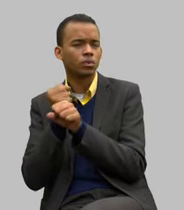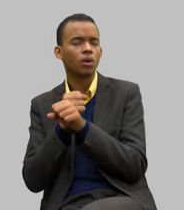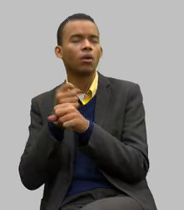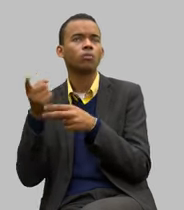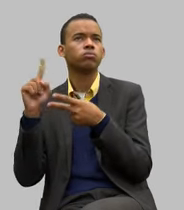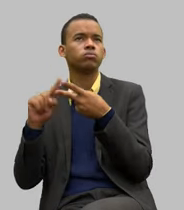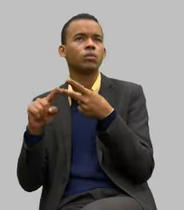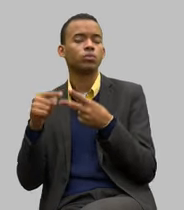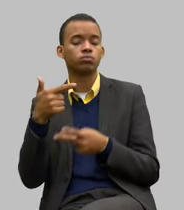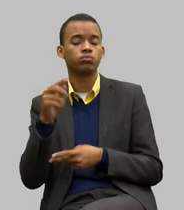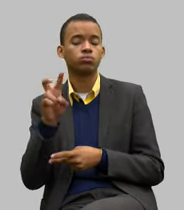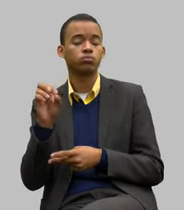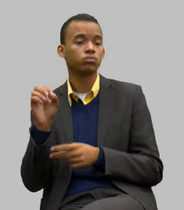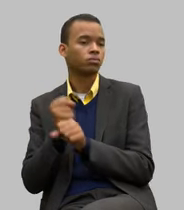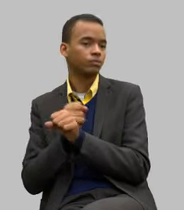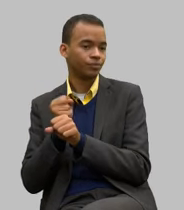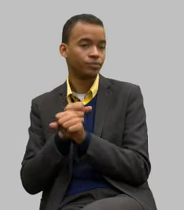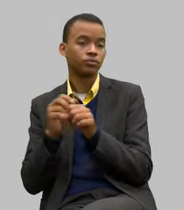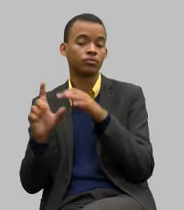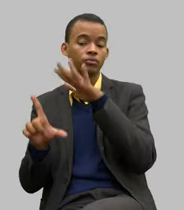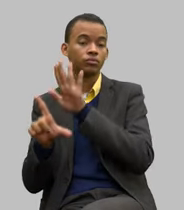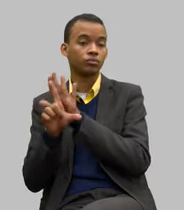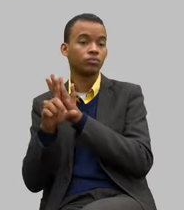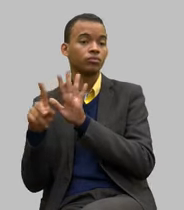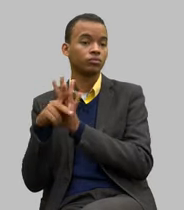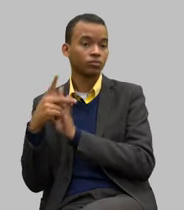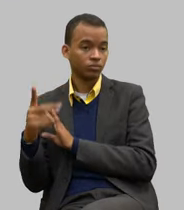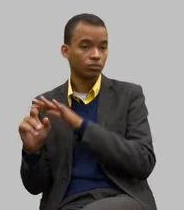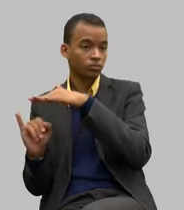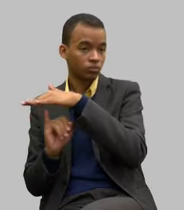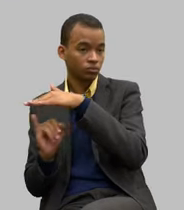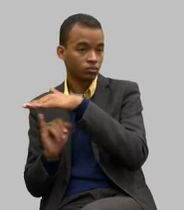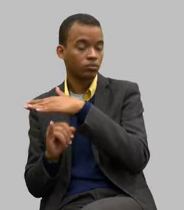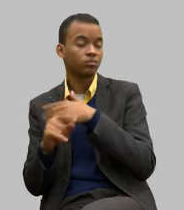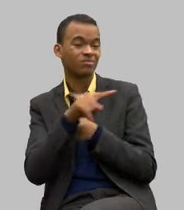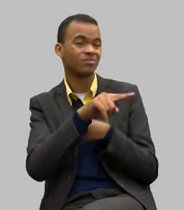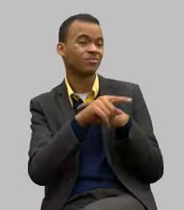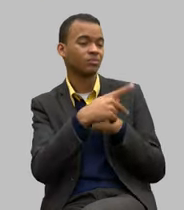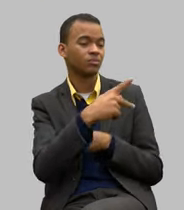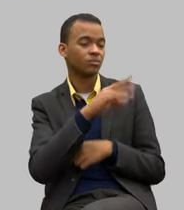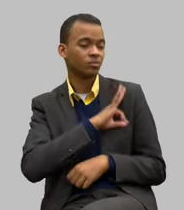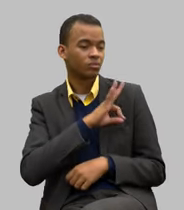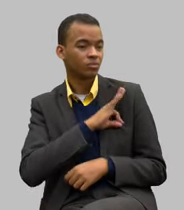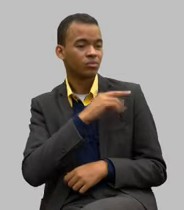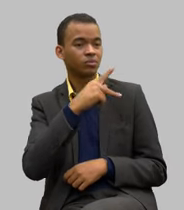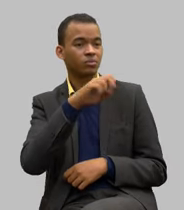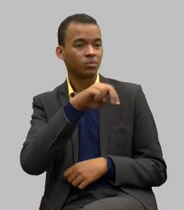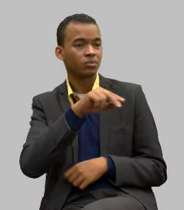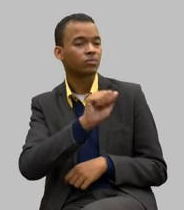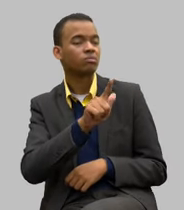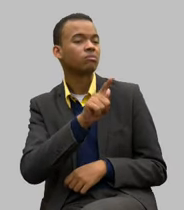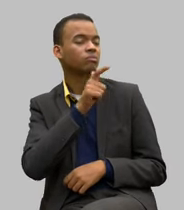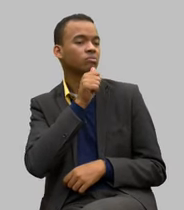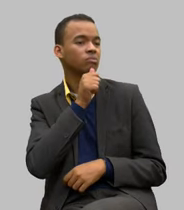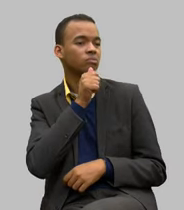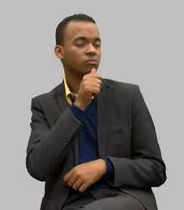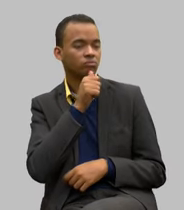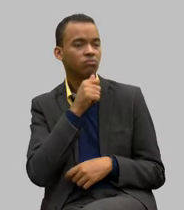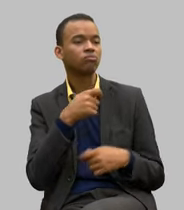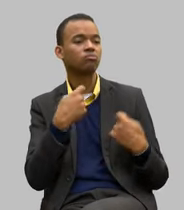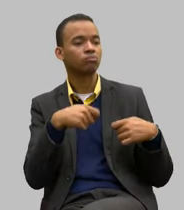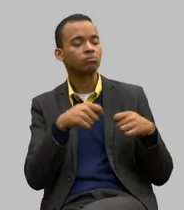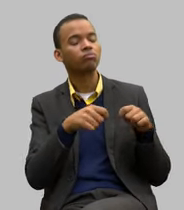essa falta de uma lei orgânica essa falta de uma lei disciplinando carreira estrutura organizacional da